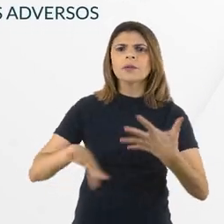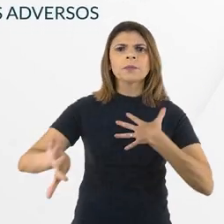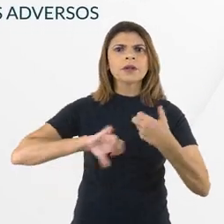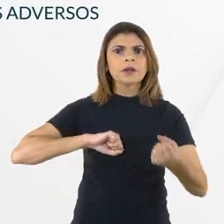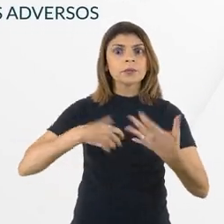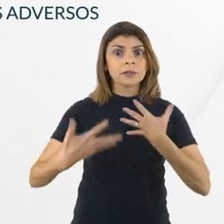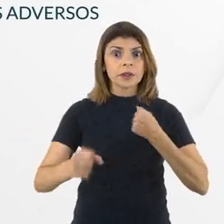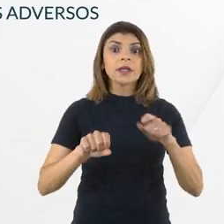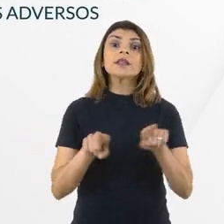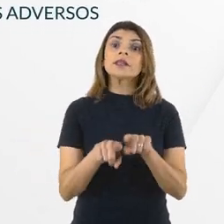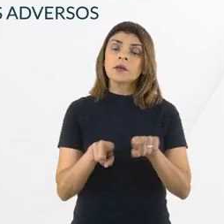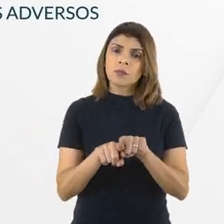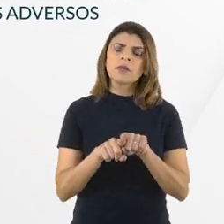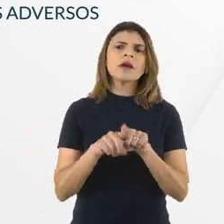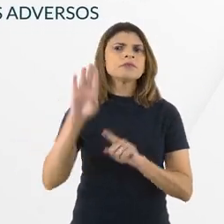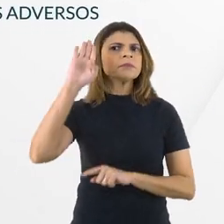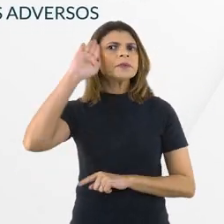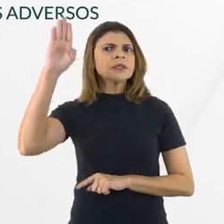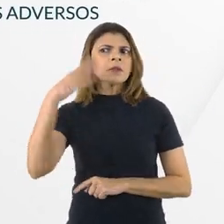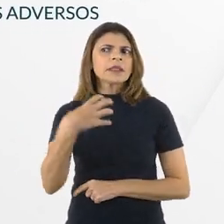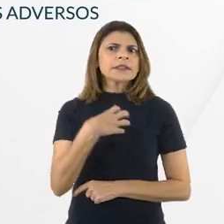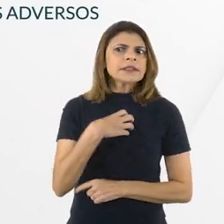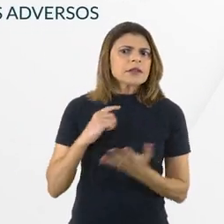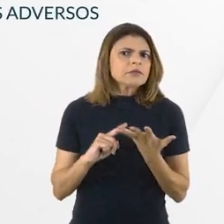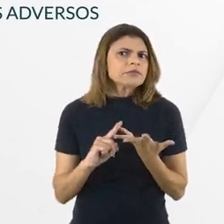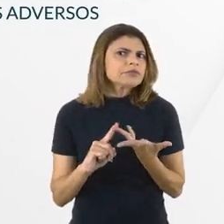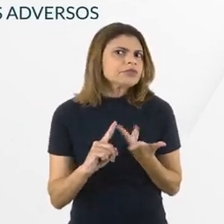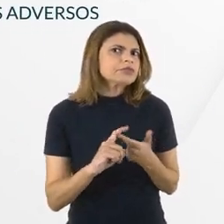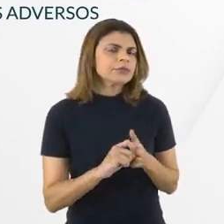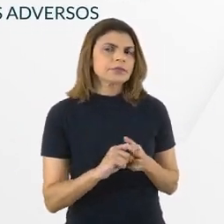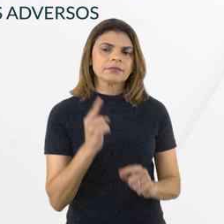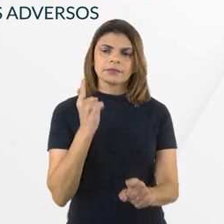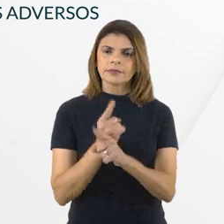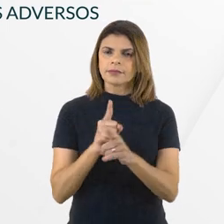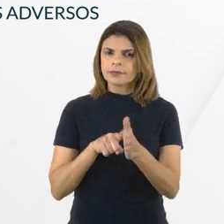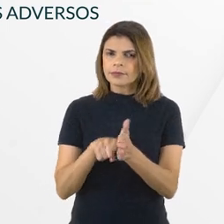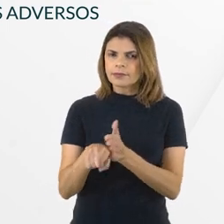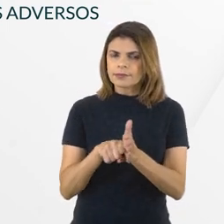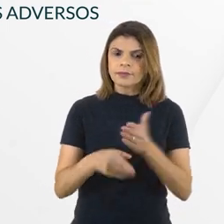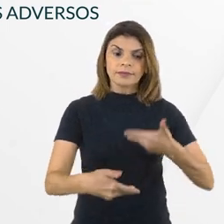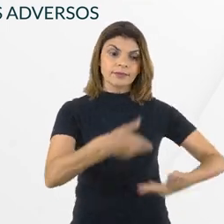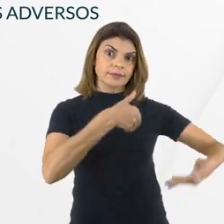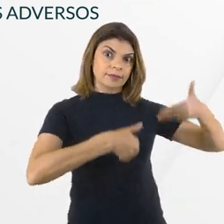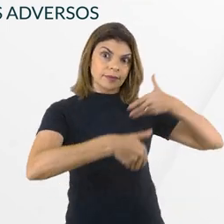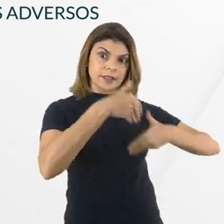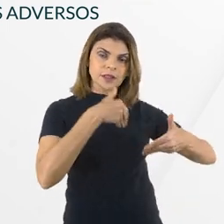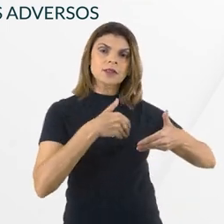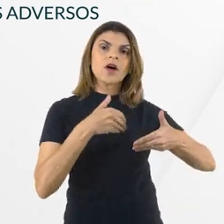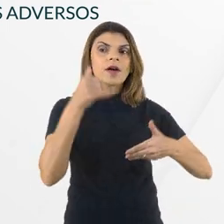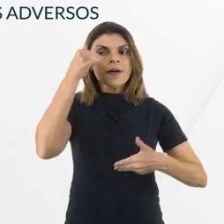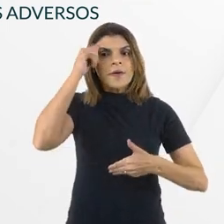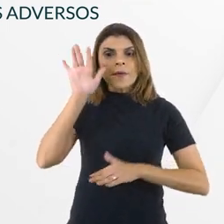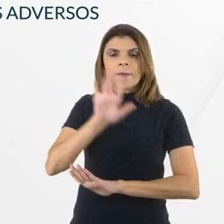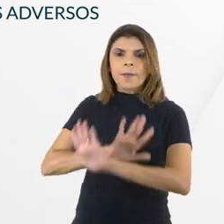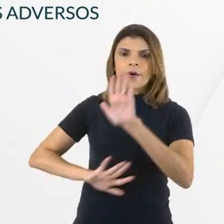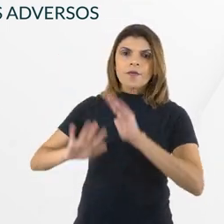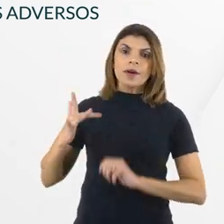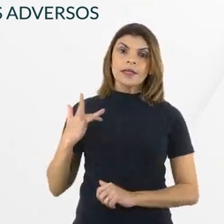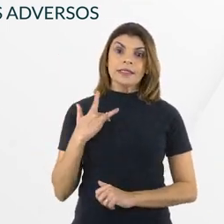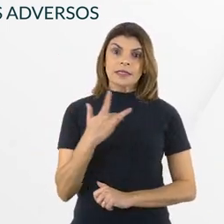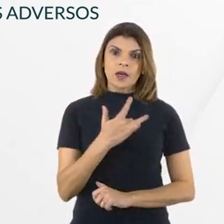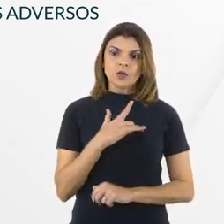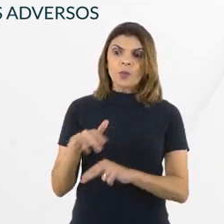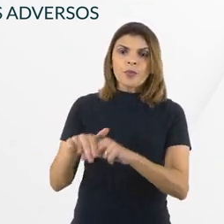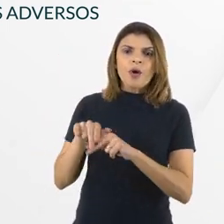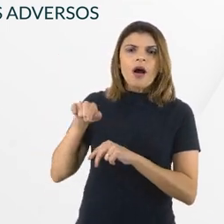transmissão, compreender os principais sintomas, o diagnóstico, o tratamento e medidas de prevenção em saúde